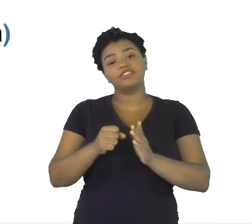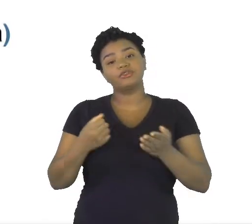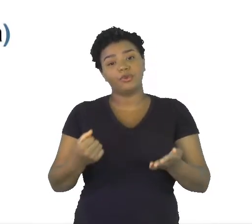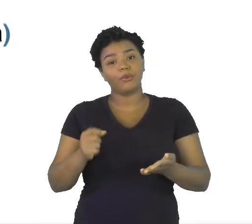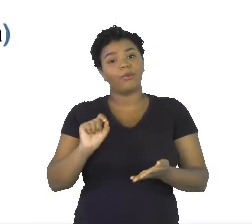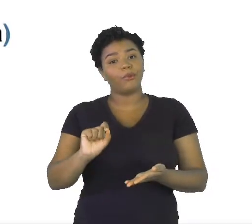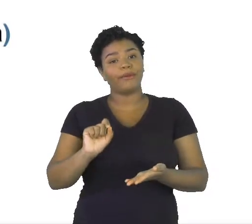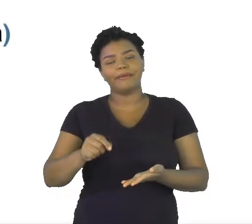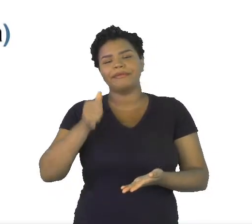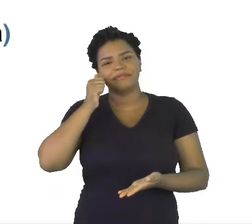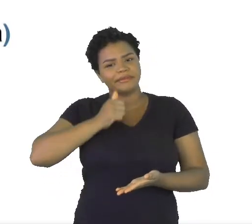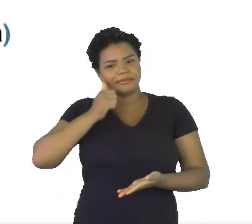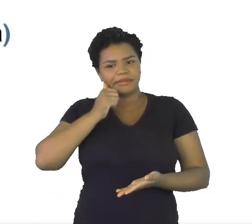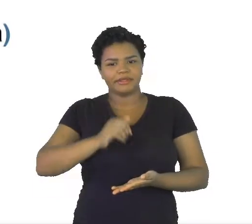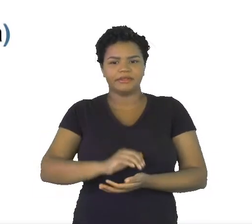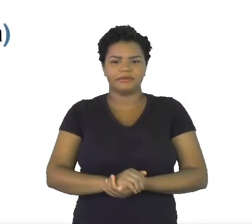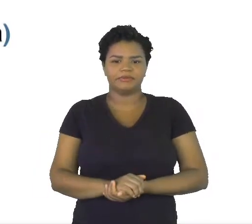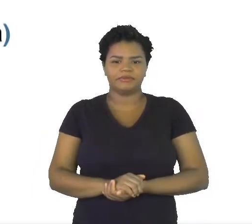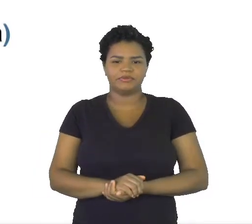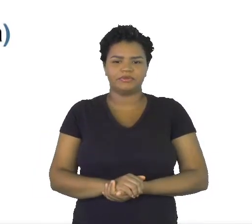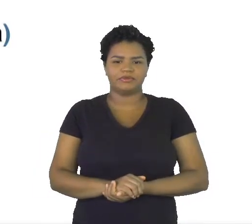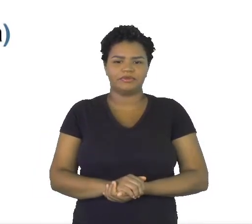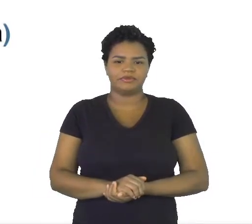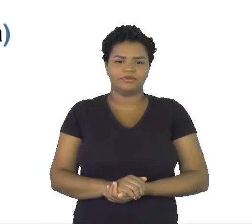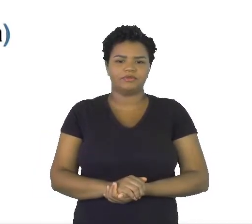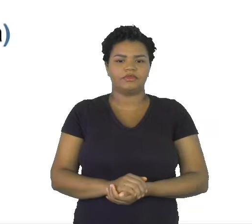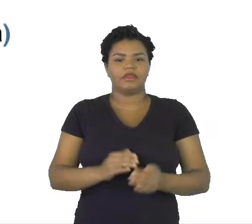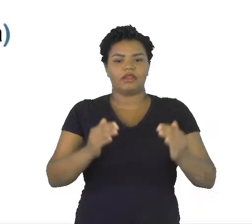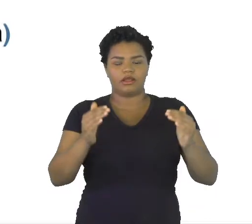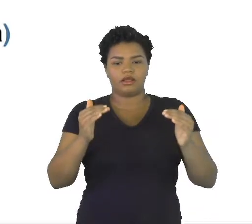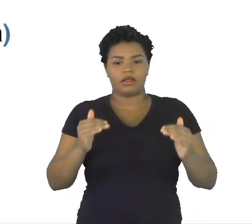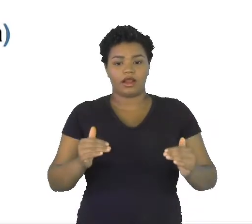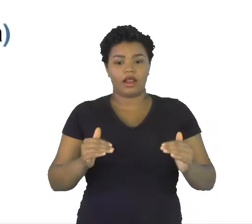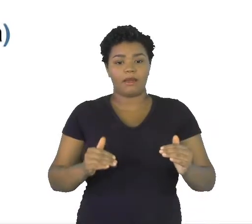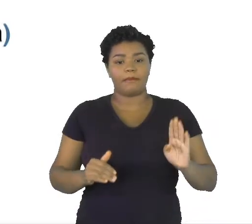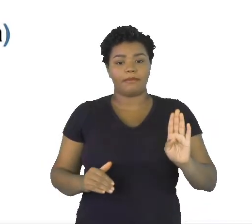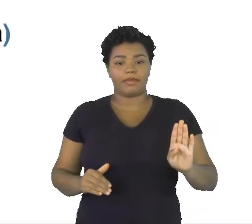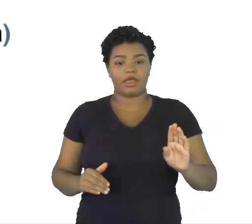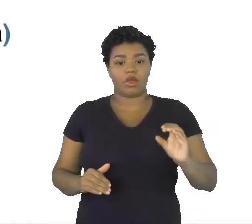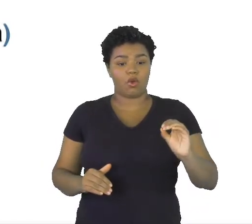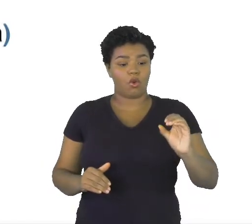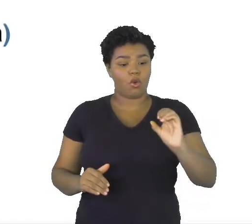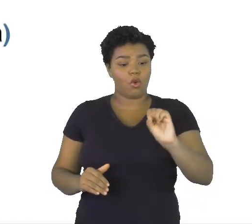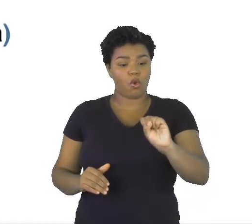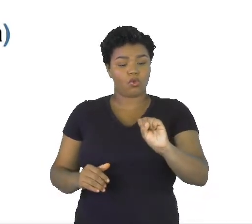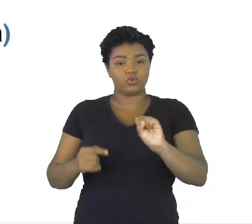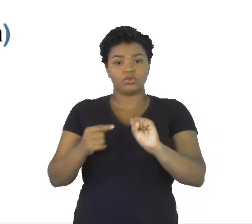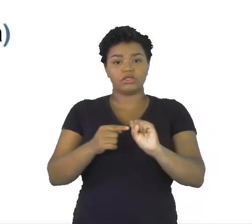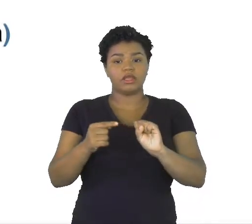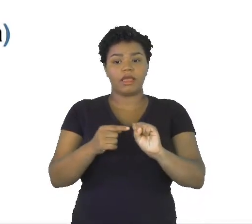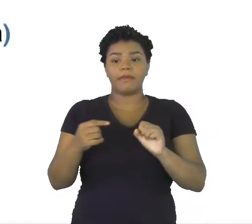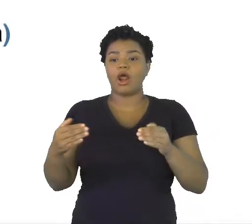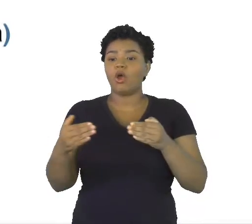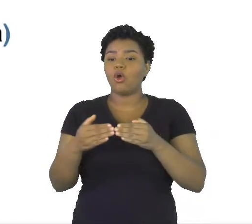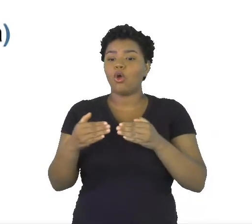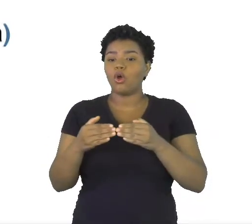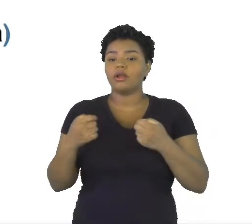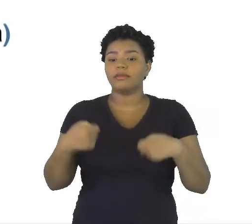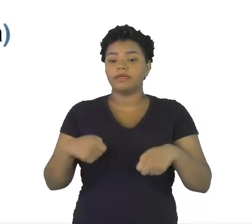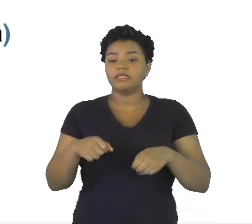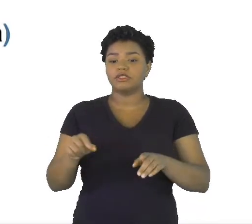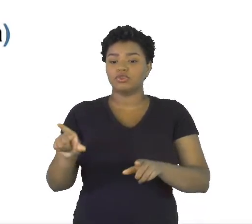feminino. Aqui está escrito o quê? Os. Para concordar com o meu artigo, eu vou ter que escolher um